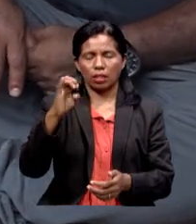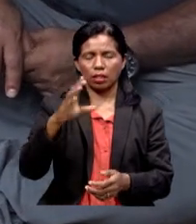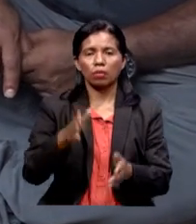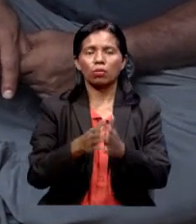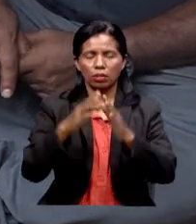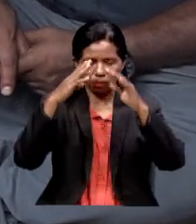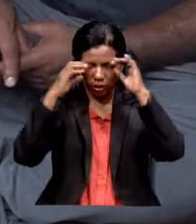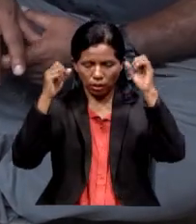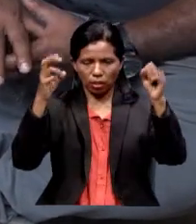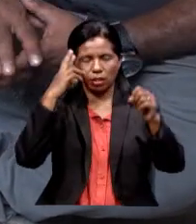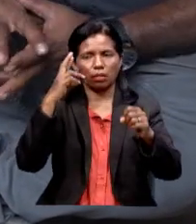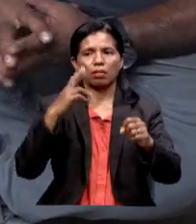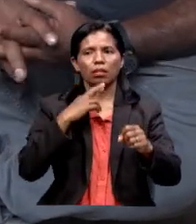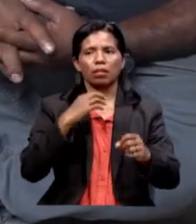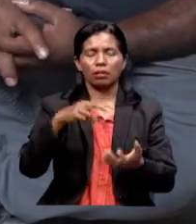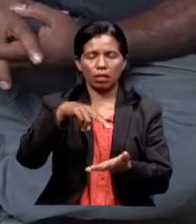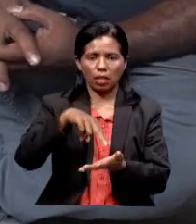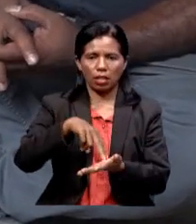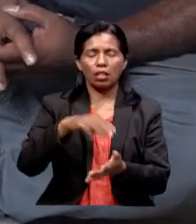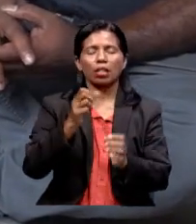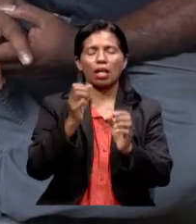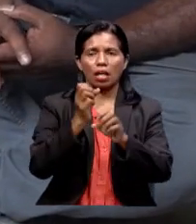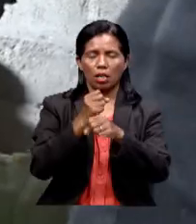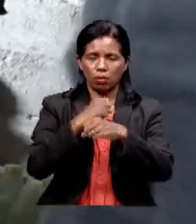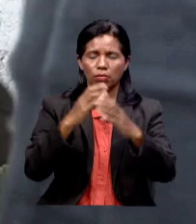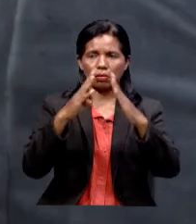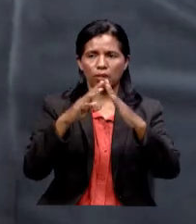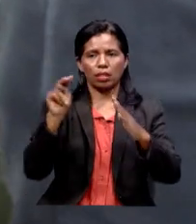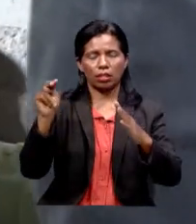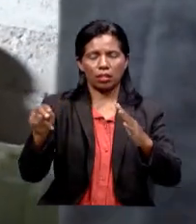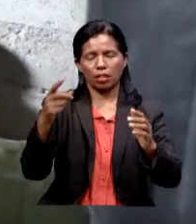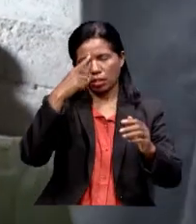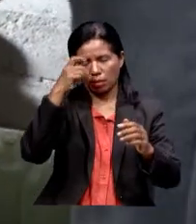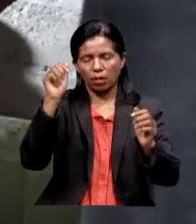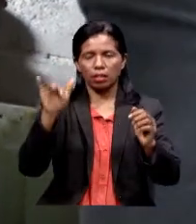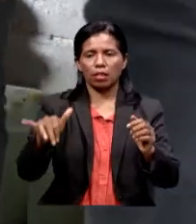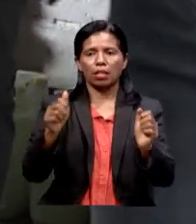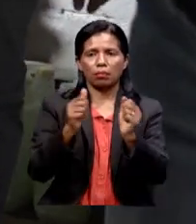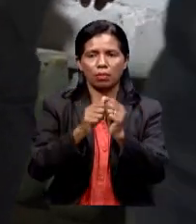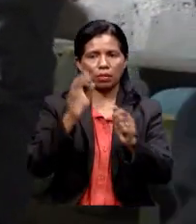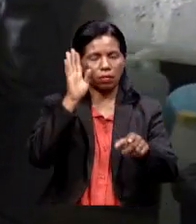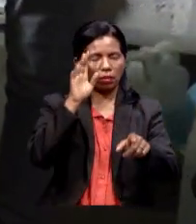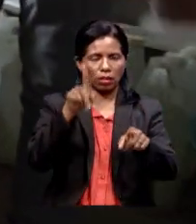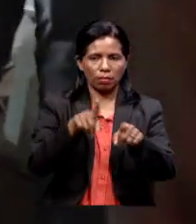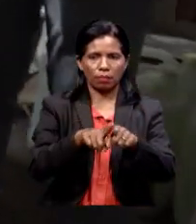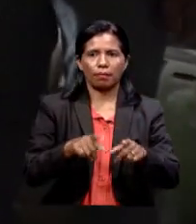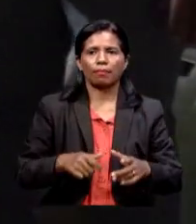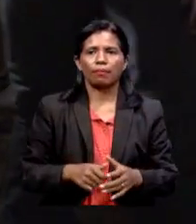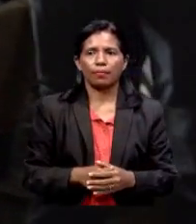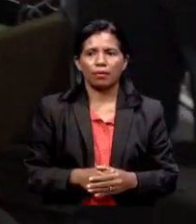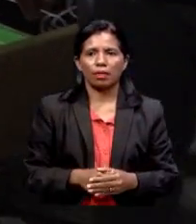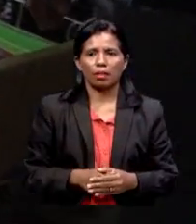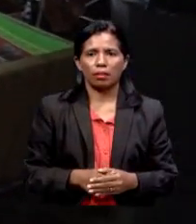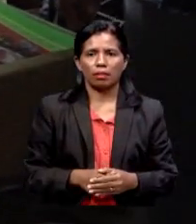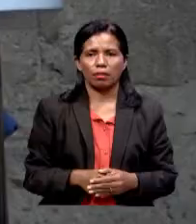República, Jiram Zorta, atuari uma bania, também durante ne, nia hela hamutu deit honimão. O inoram, se aí,